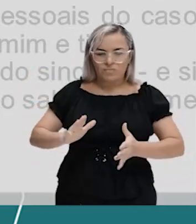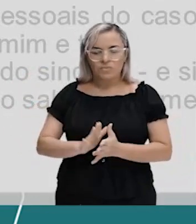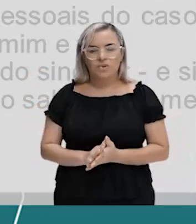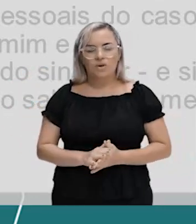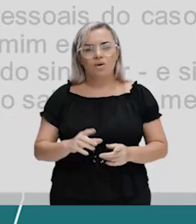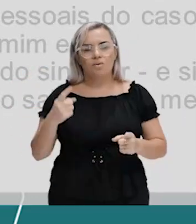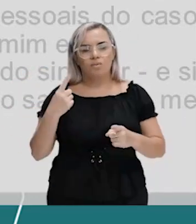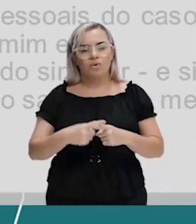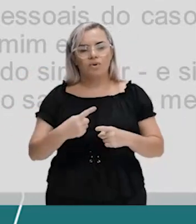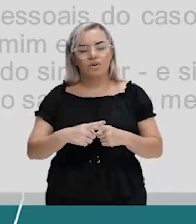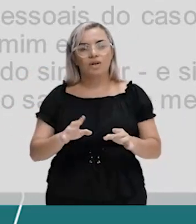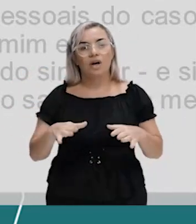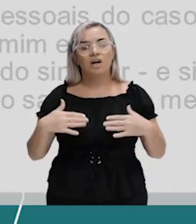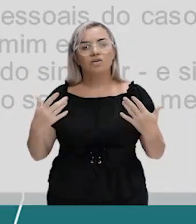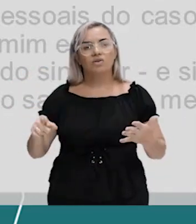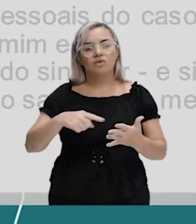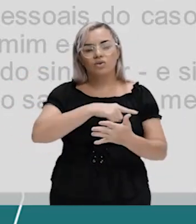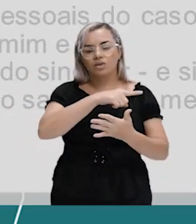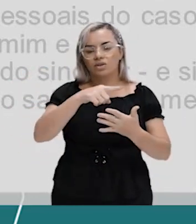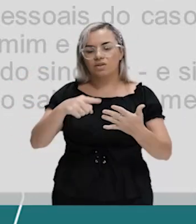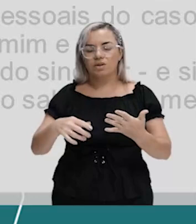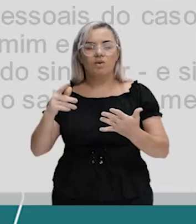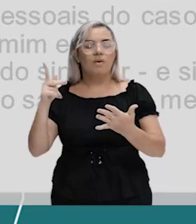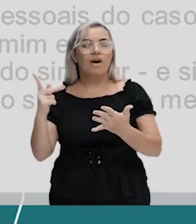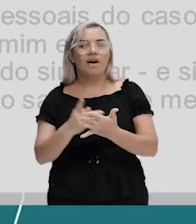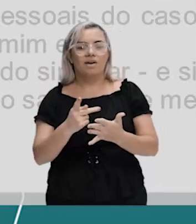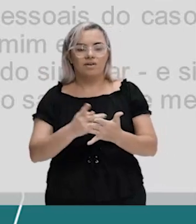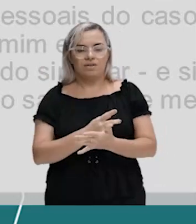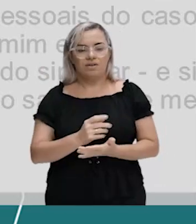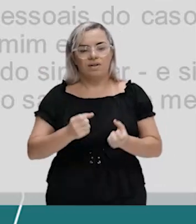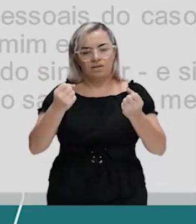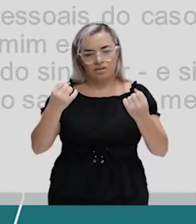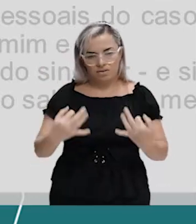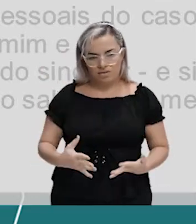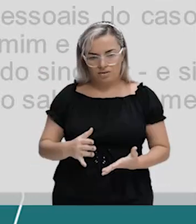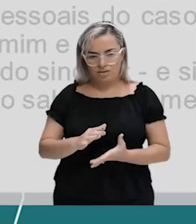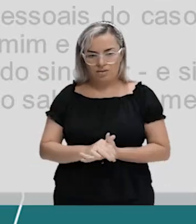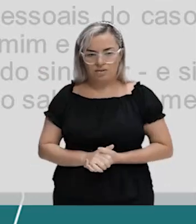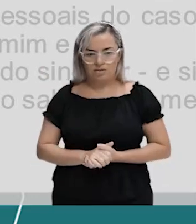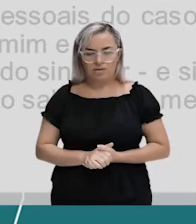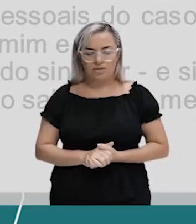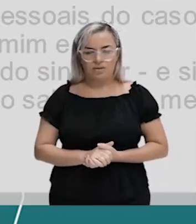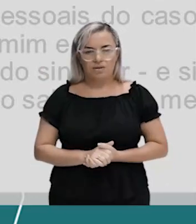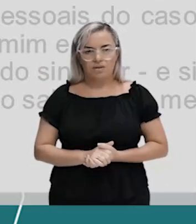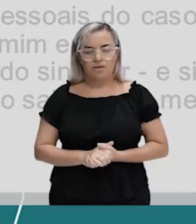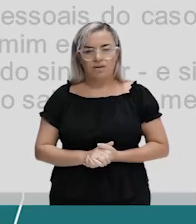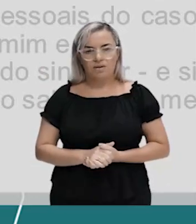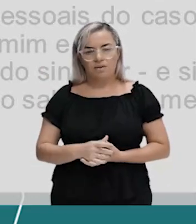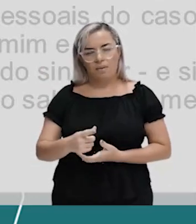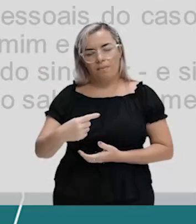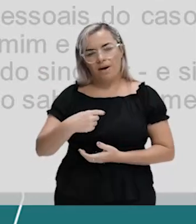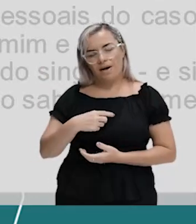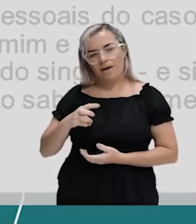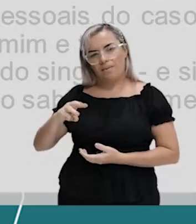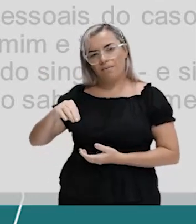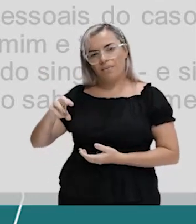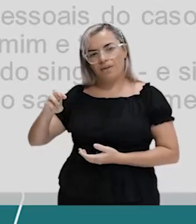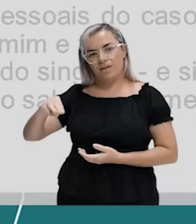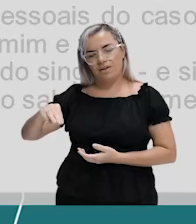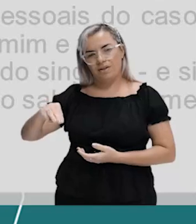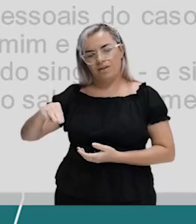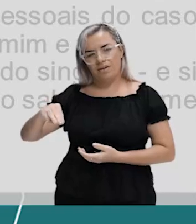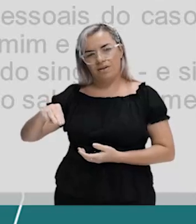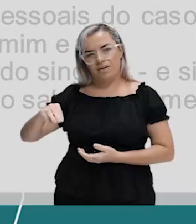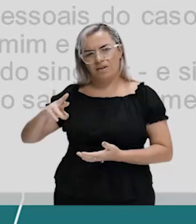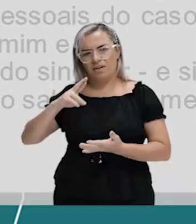outras não estão corretas? Por que as outras estão erradas, né? Vamos ver aqui, ó. Para mim resolver, né? Para